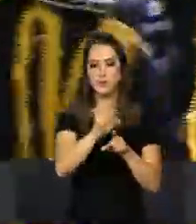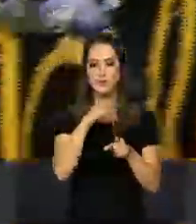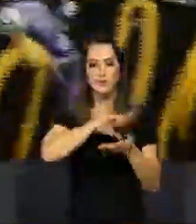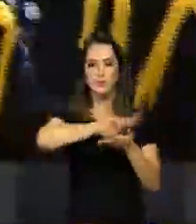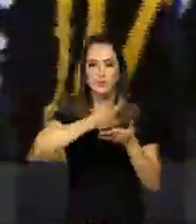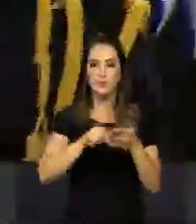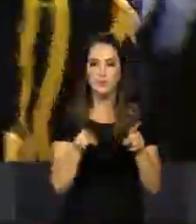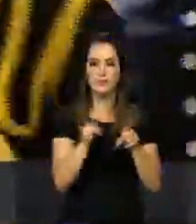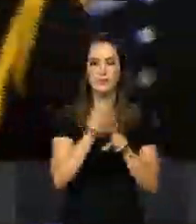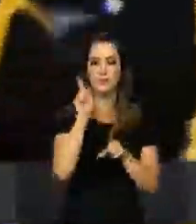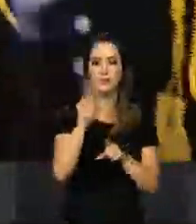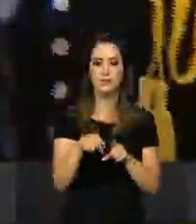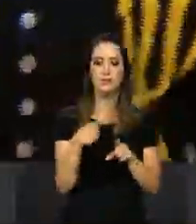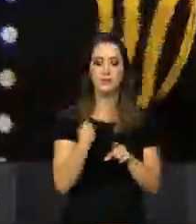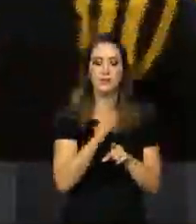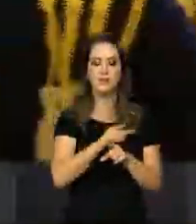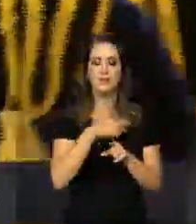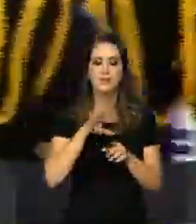não, grande maioria dos estados.